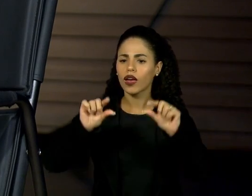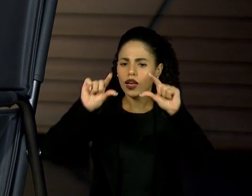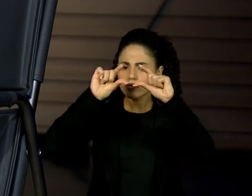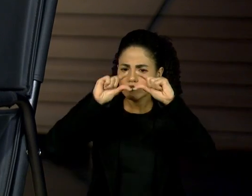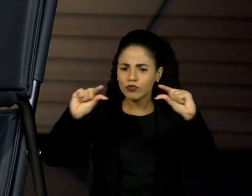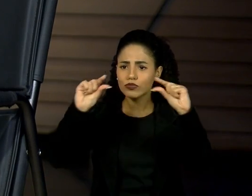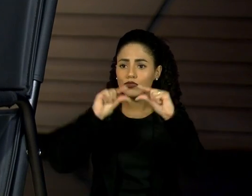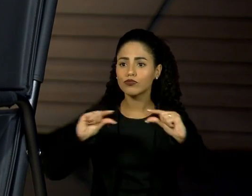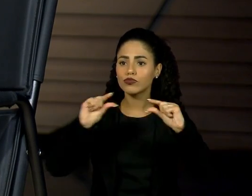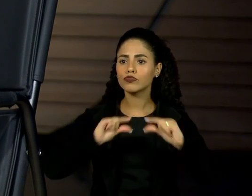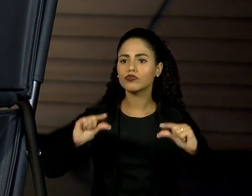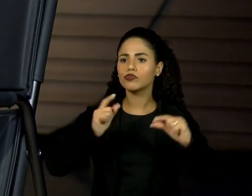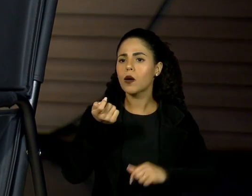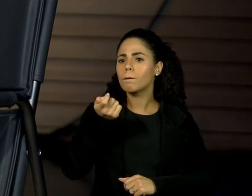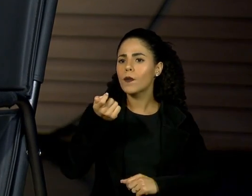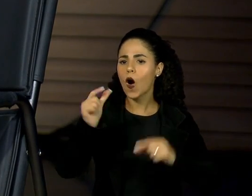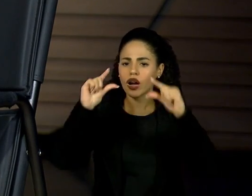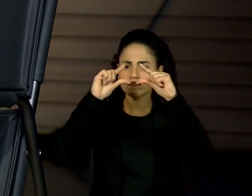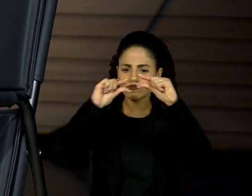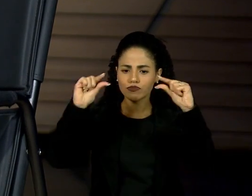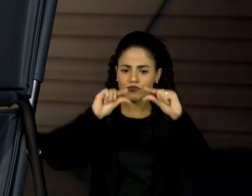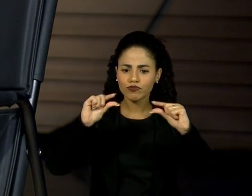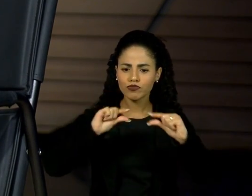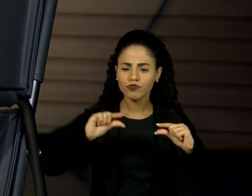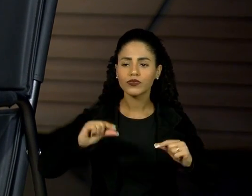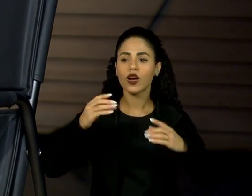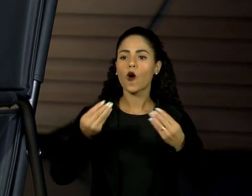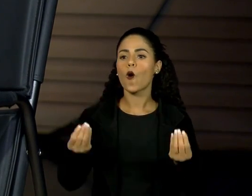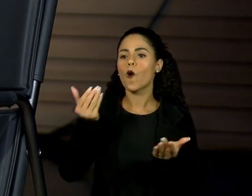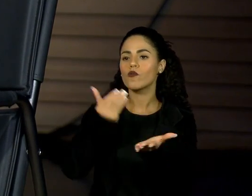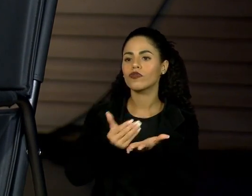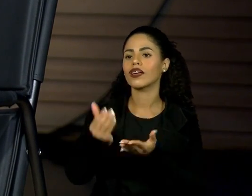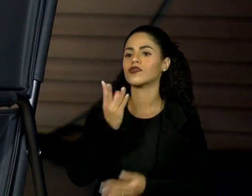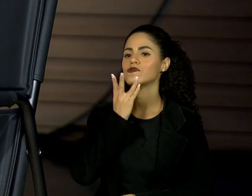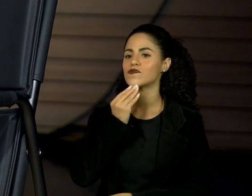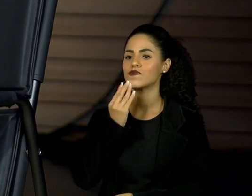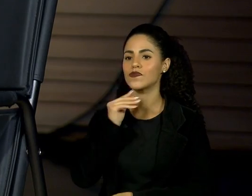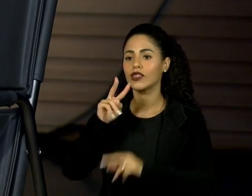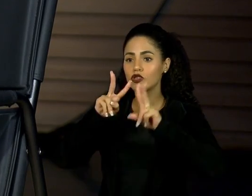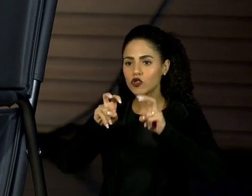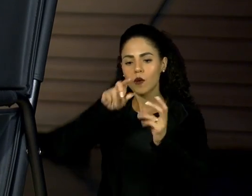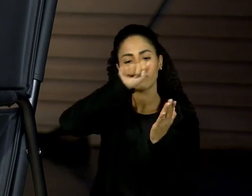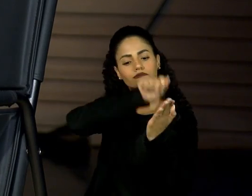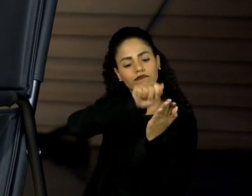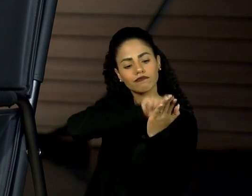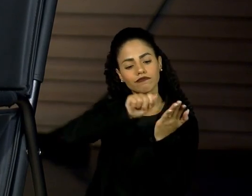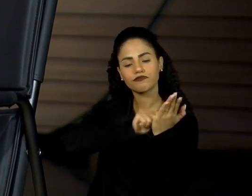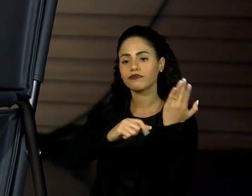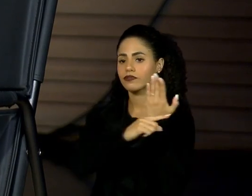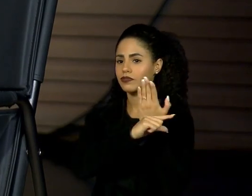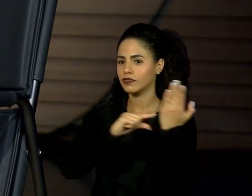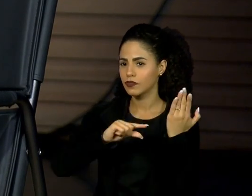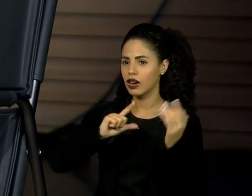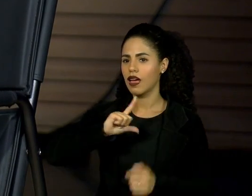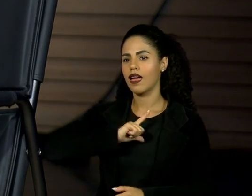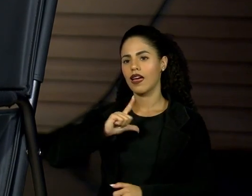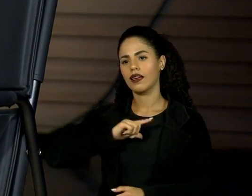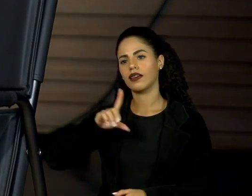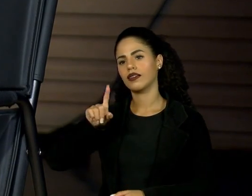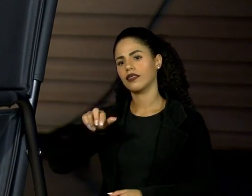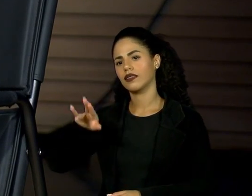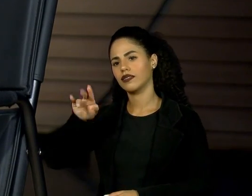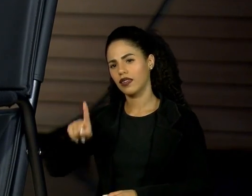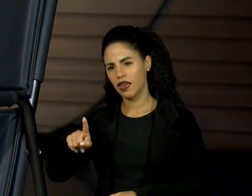Pequenas frases, né, de recepção da obra do Machado por escritores, pelo Dave